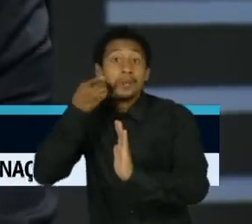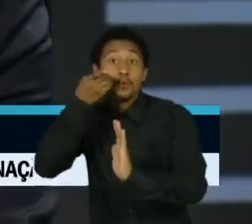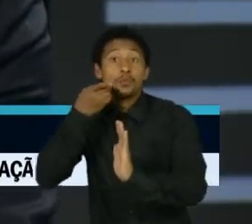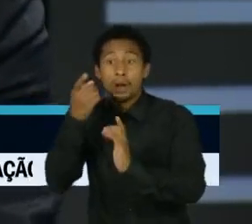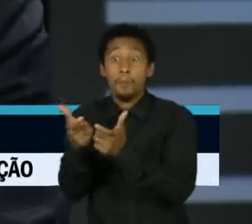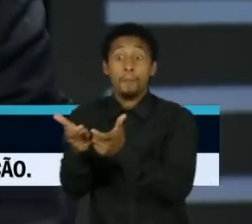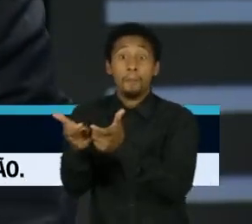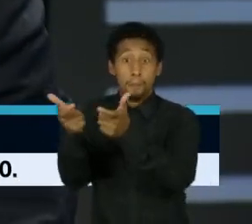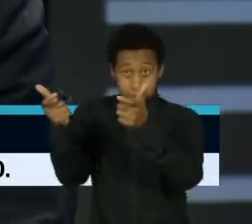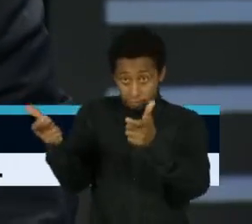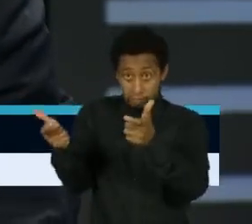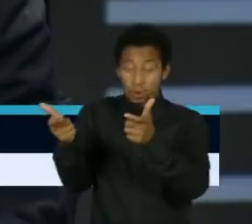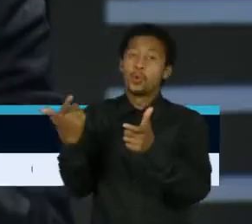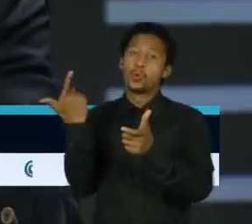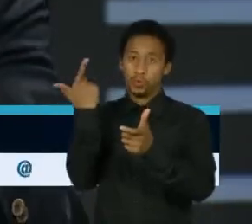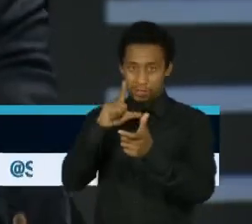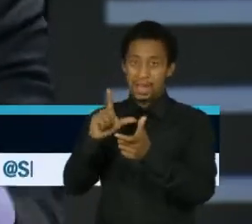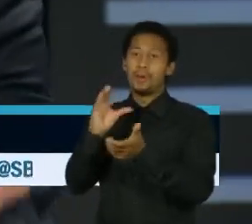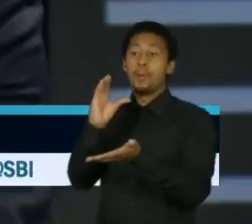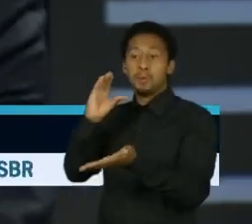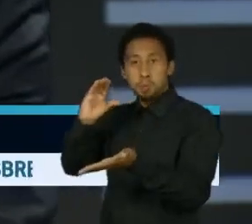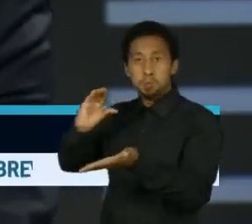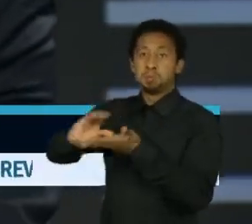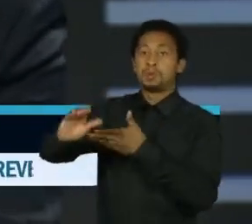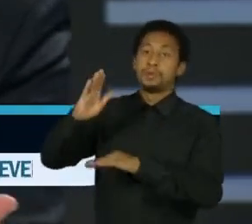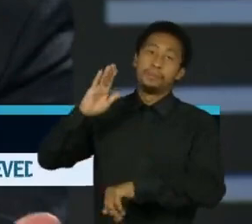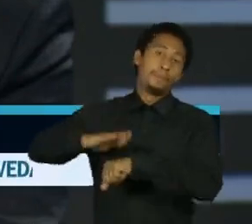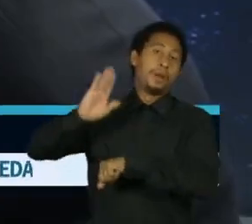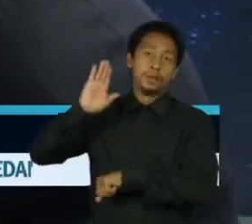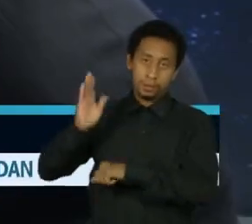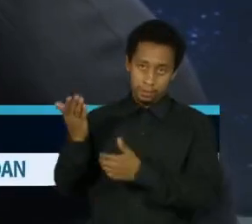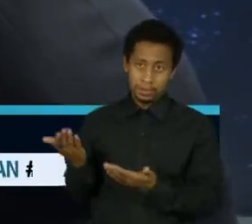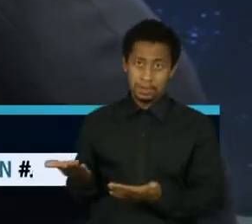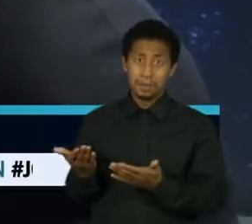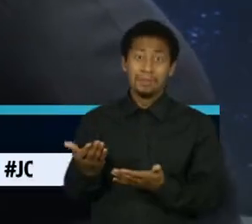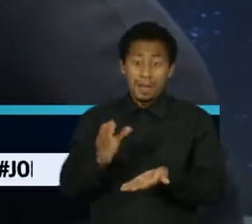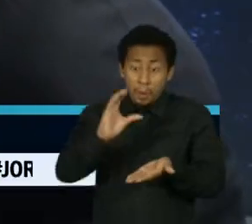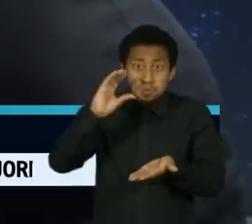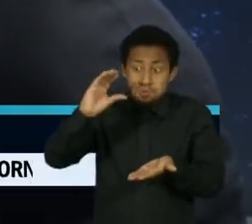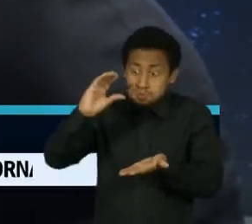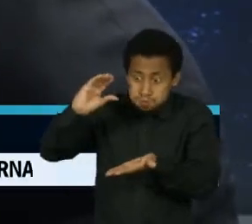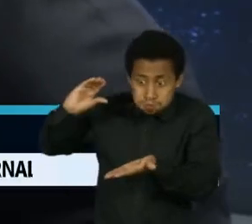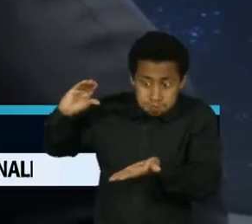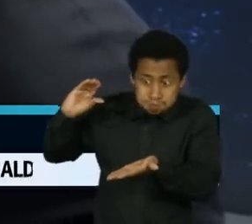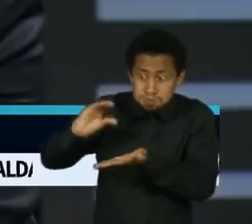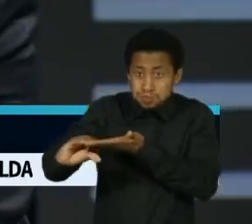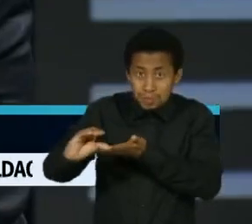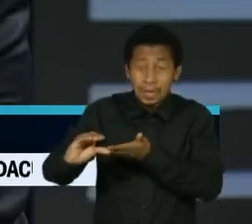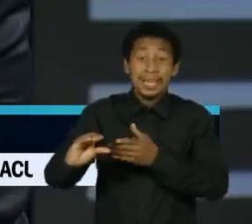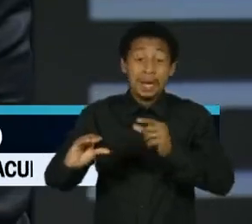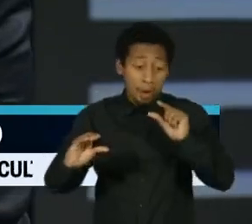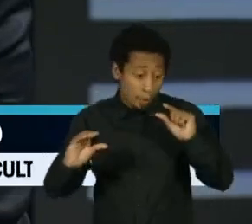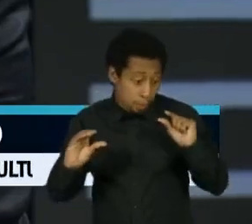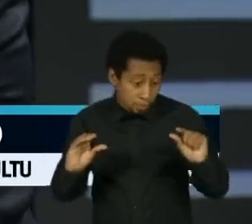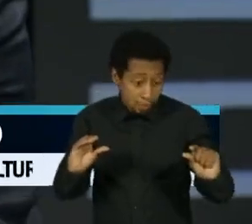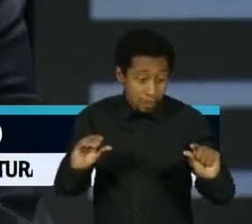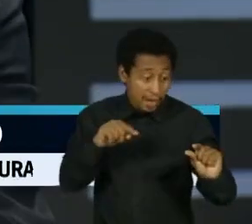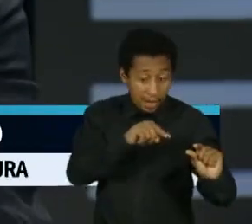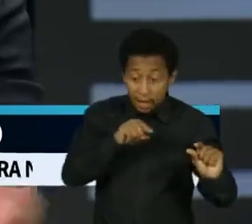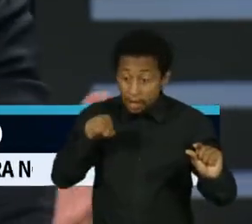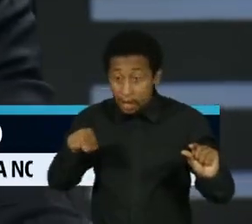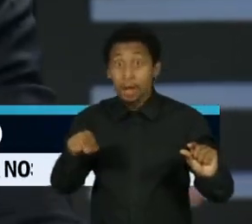Fundão agora a menor fatia do Fundão é muito dinheiro então mesmo pequeno partido